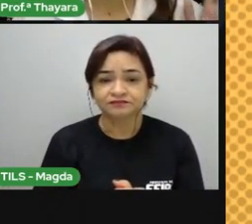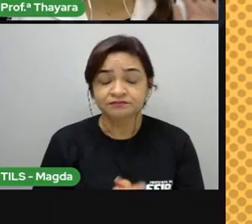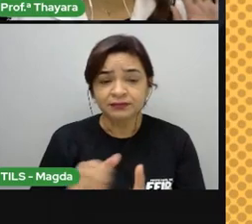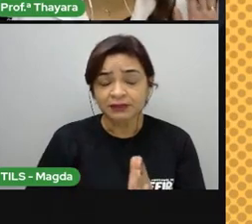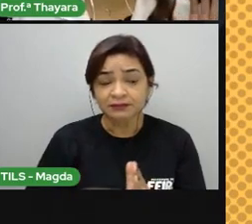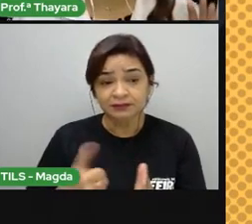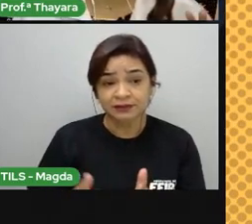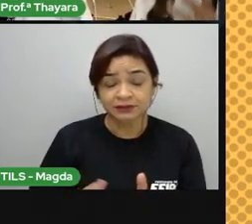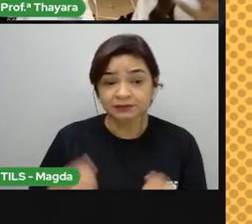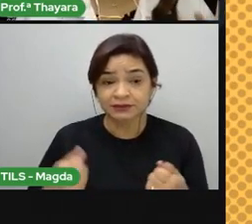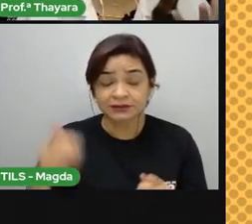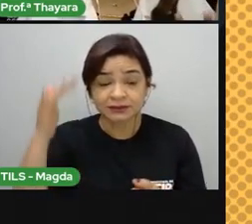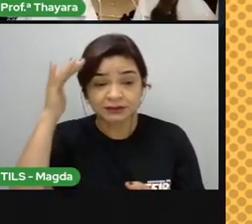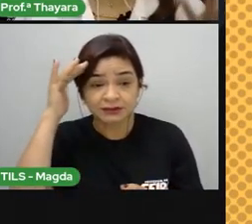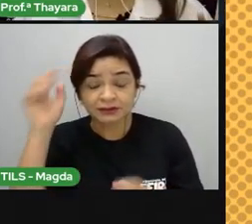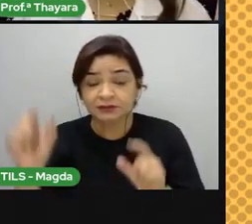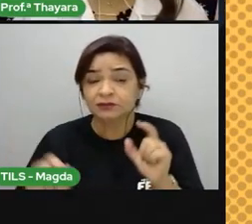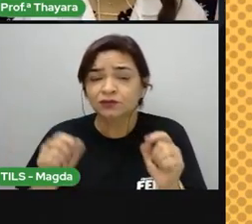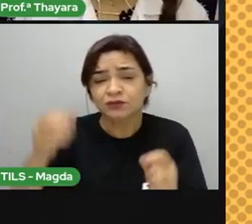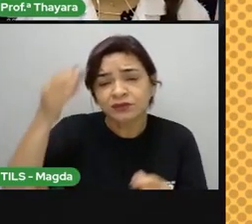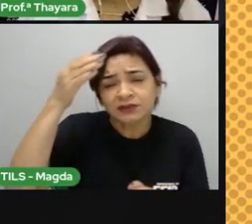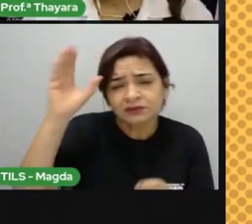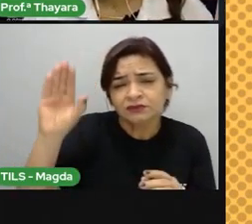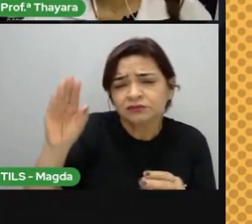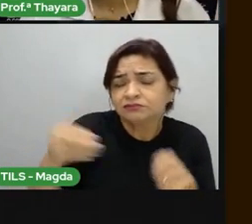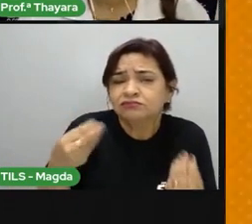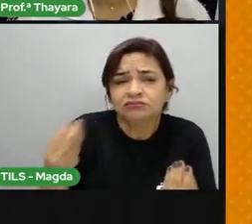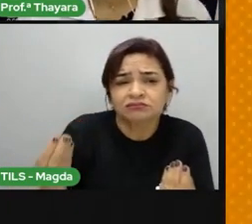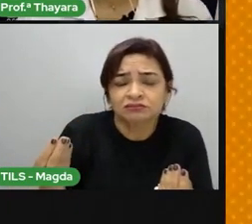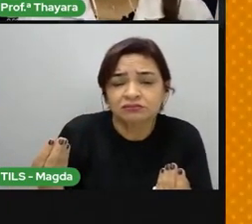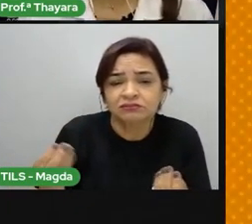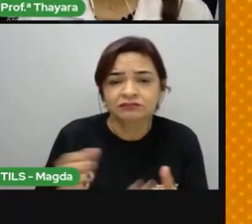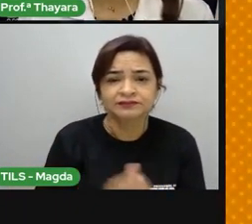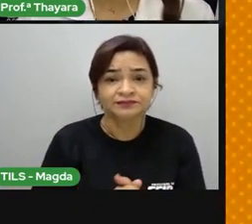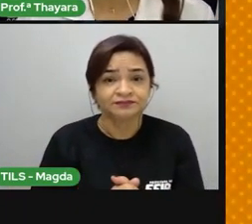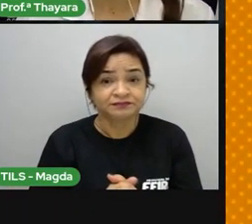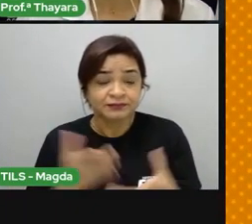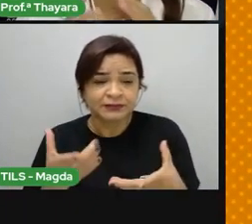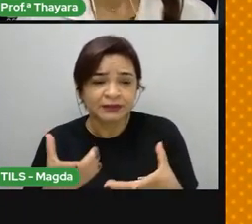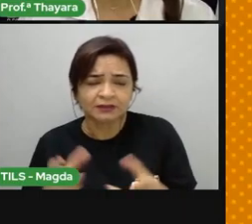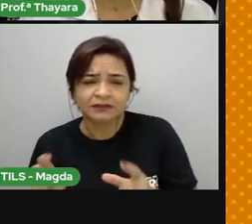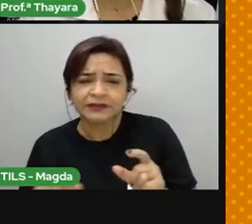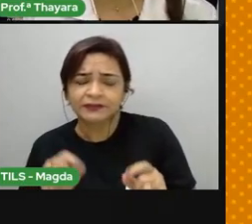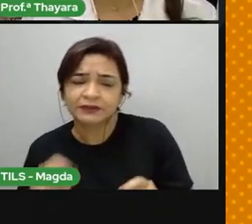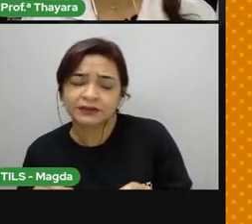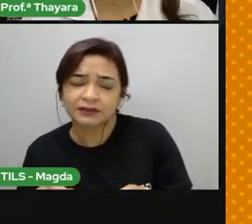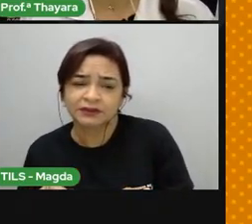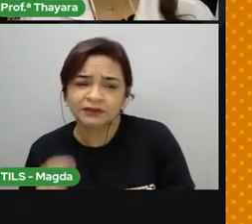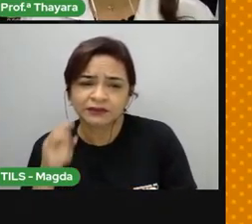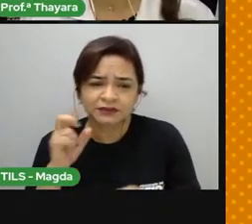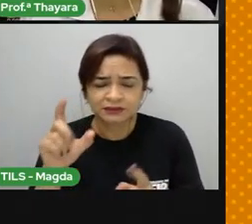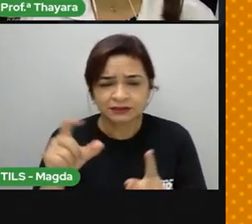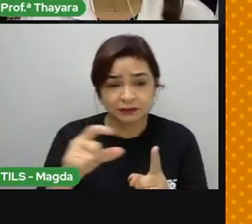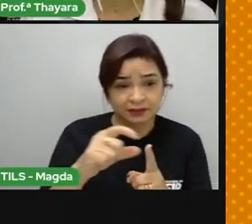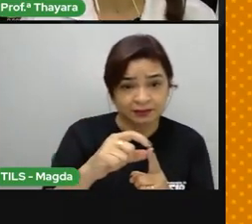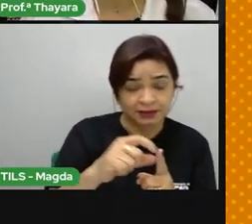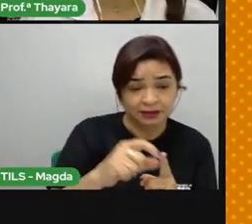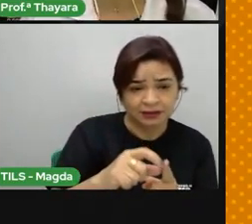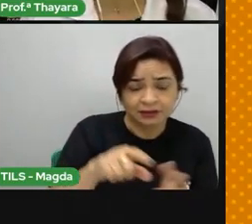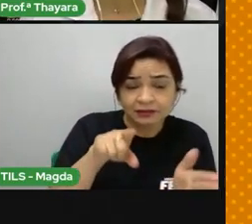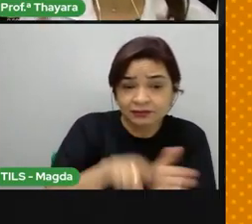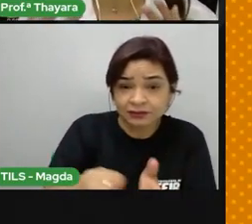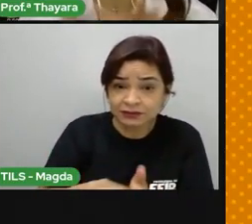Primeiro, a gente precisa saber o que é essa tal dessa cultura. Então, a gente, quando nós pesquisamos no dicionário, a